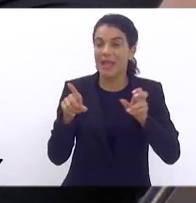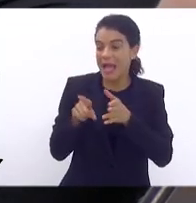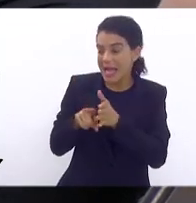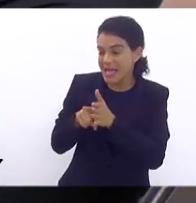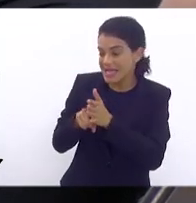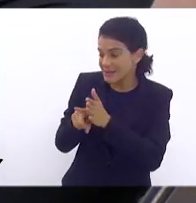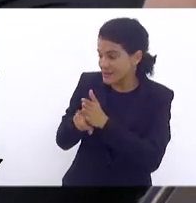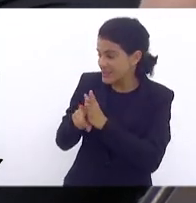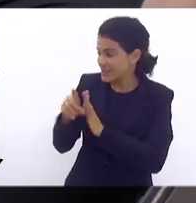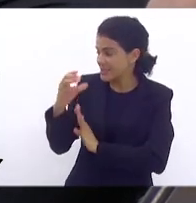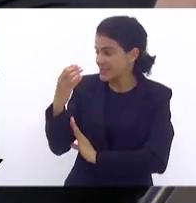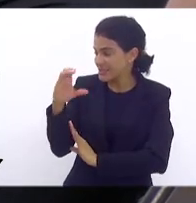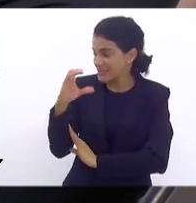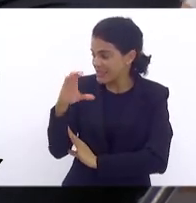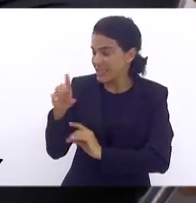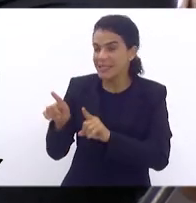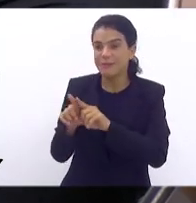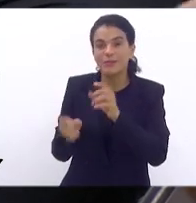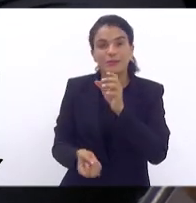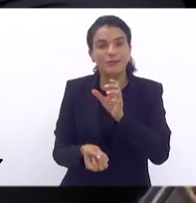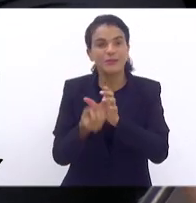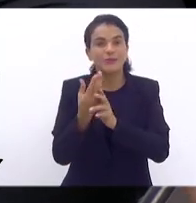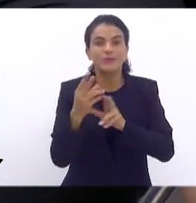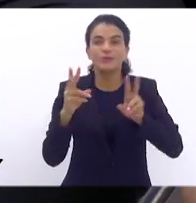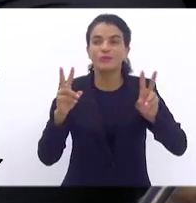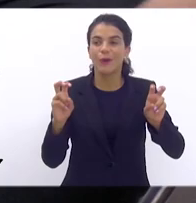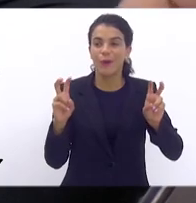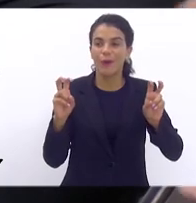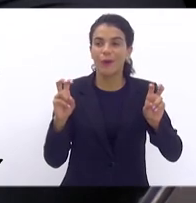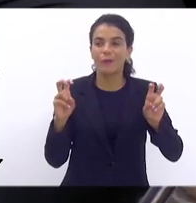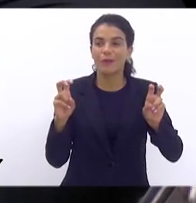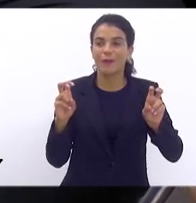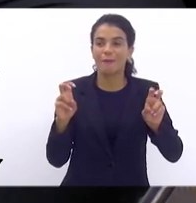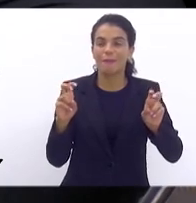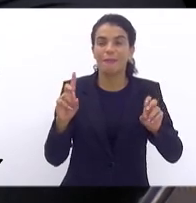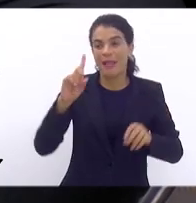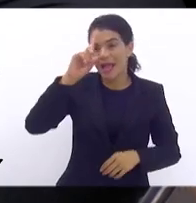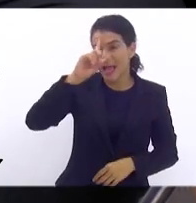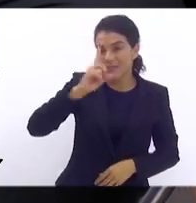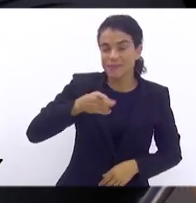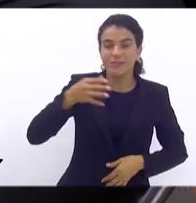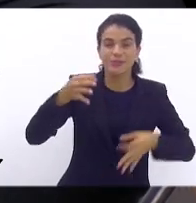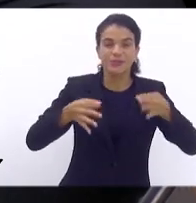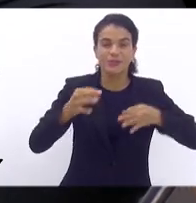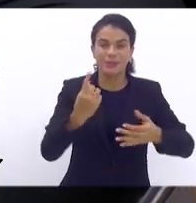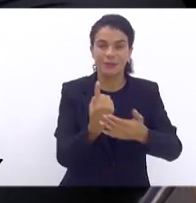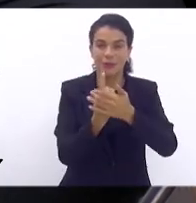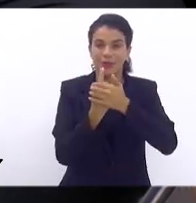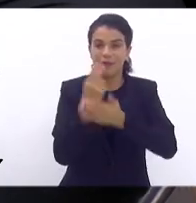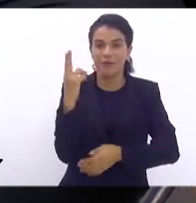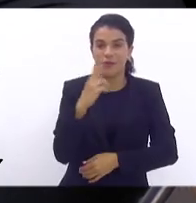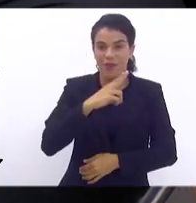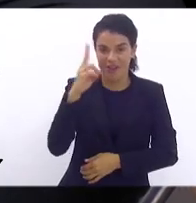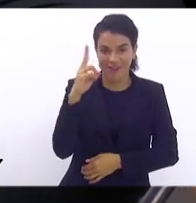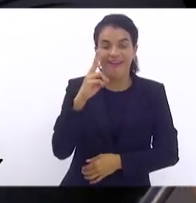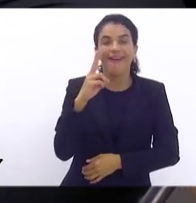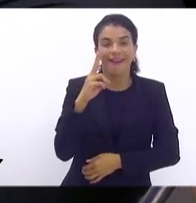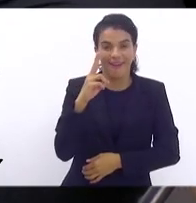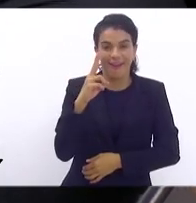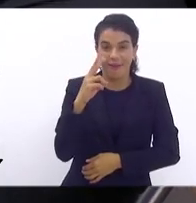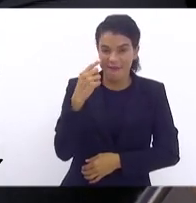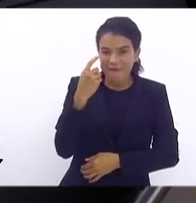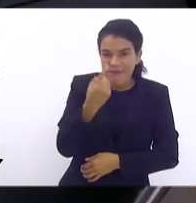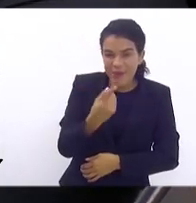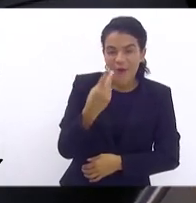pesquisadoras agora Tem surgido com relação é as medidas protetivas de urgência Olha que como é difícil a gente